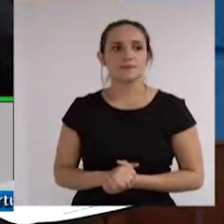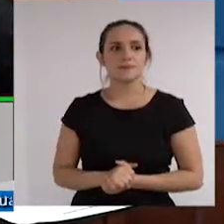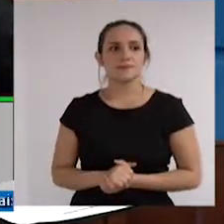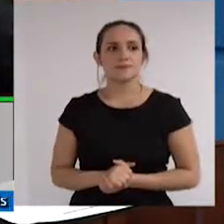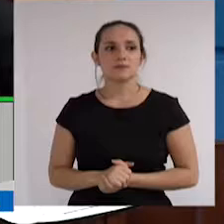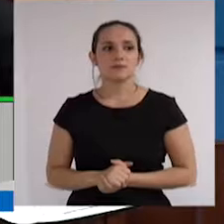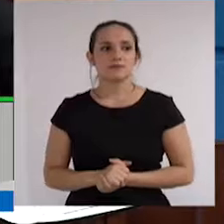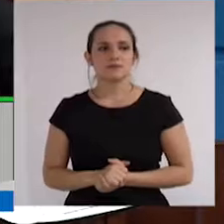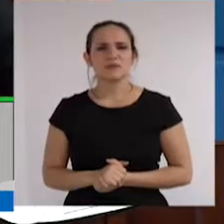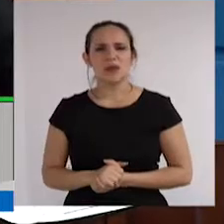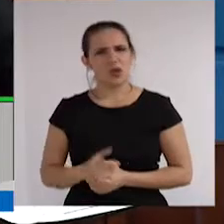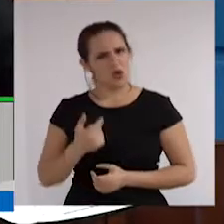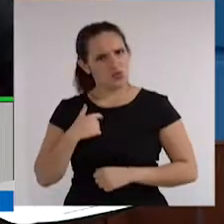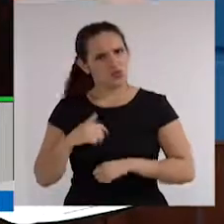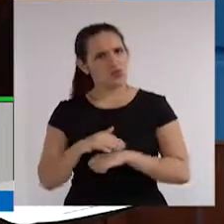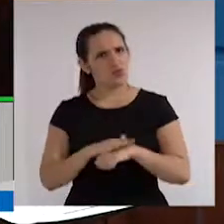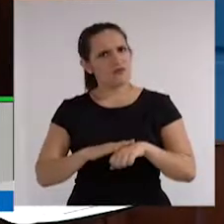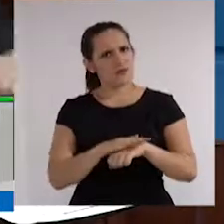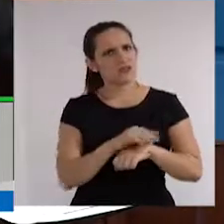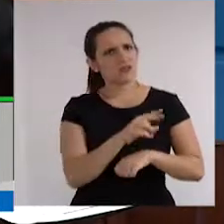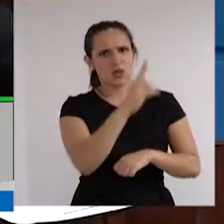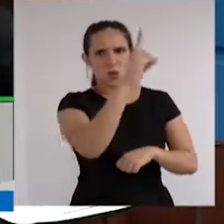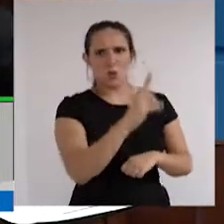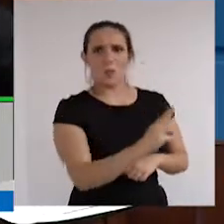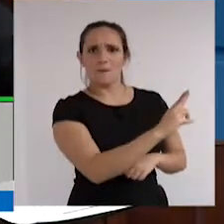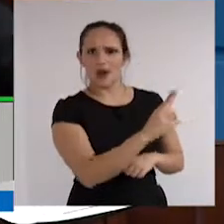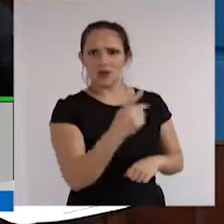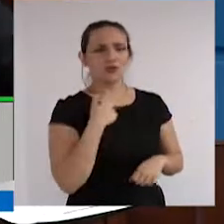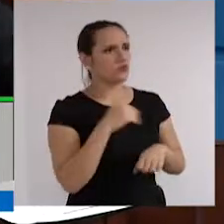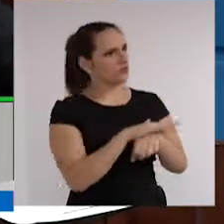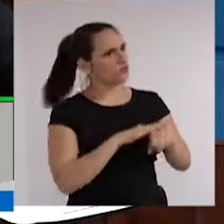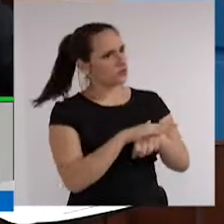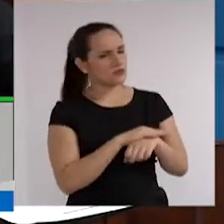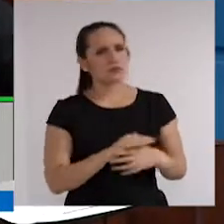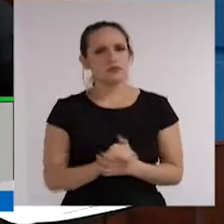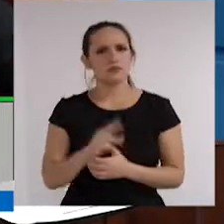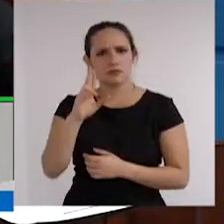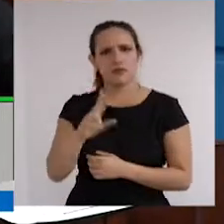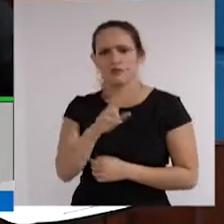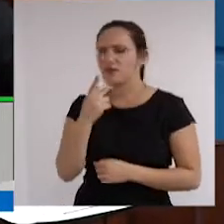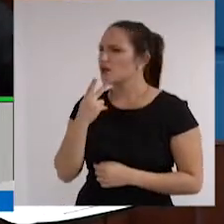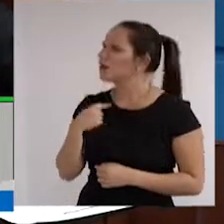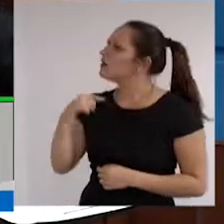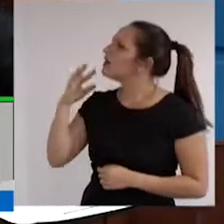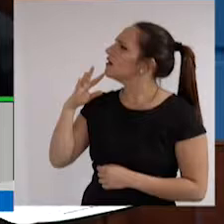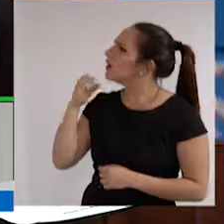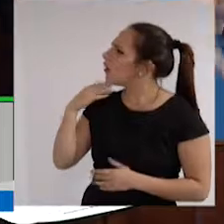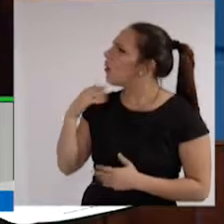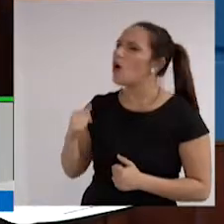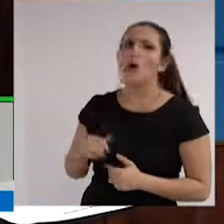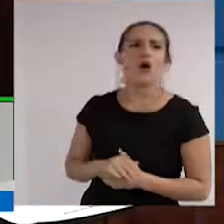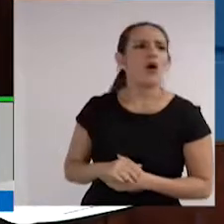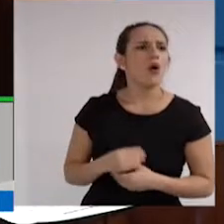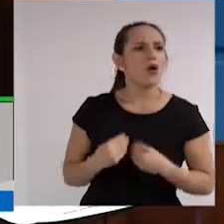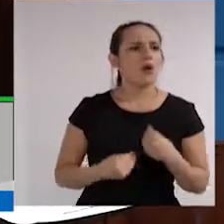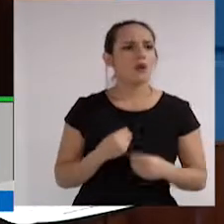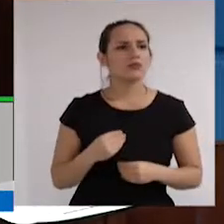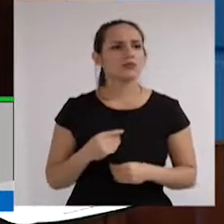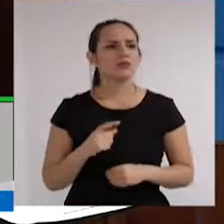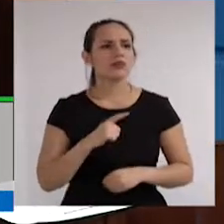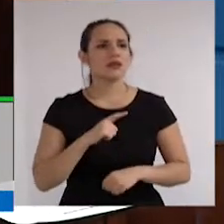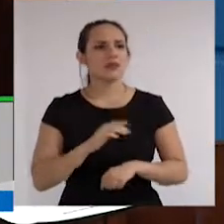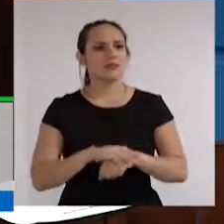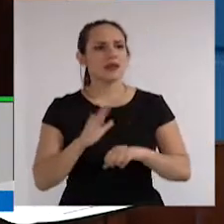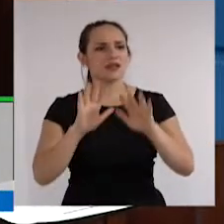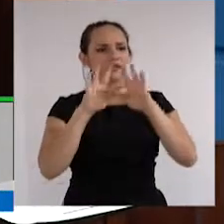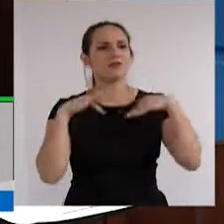com um padre outro dia, ele dizia assim, engraçado, estou percebendo como que aumentou o número de famílias que vêm aqui